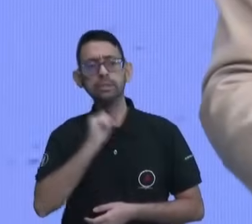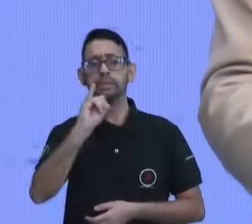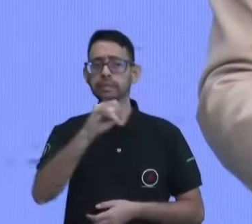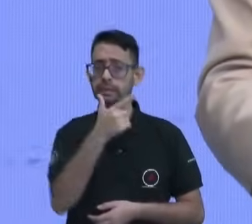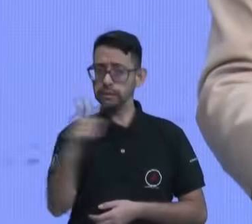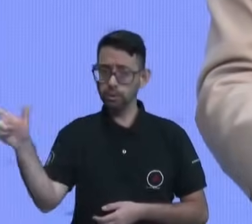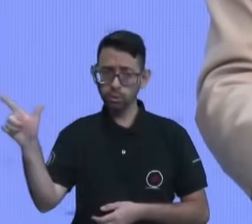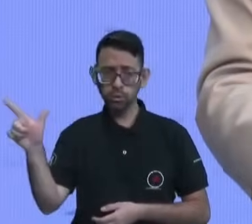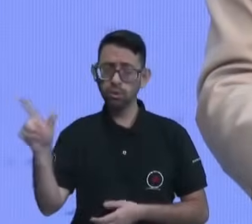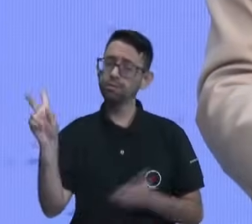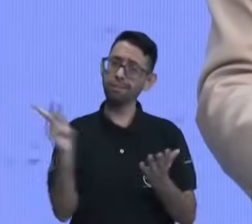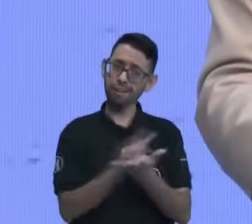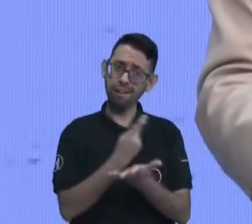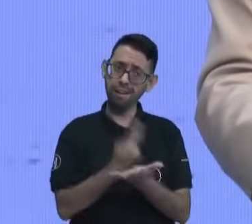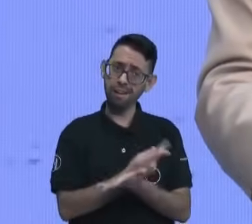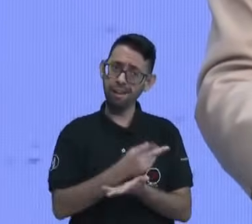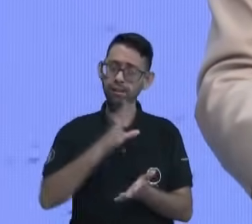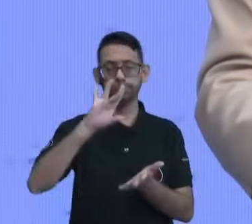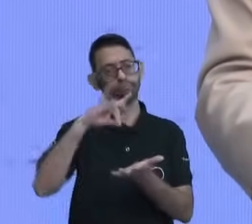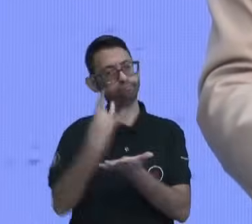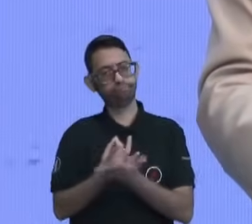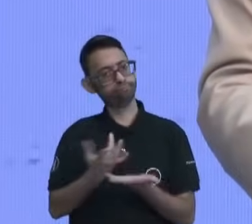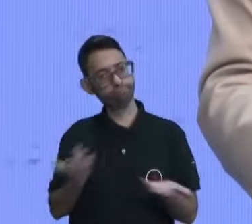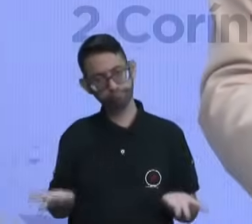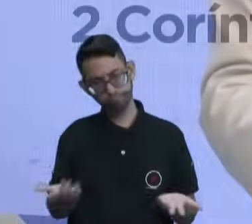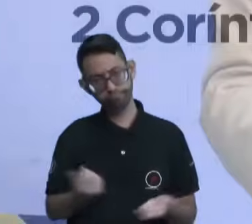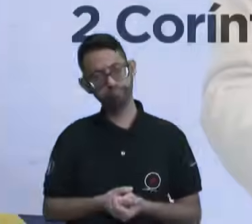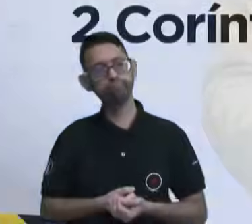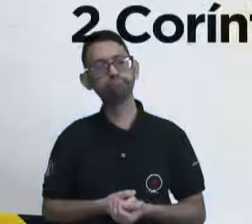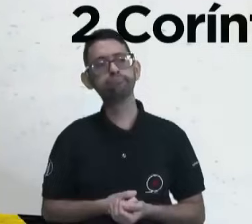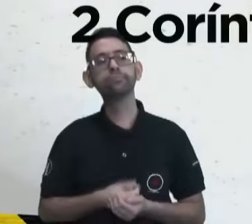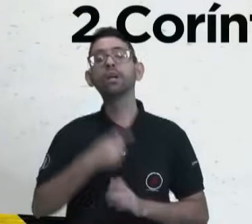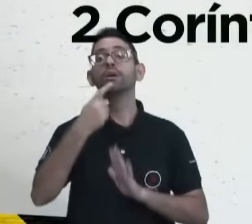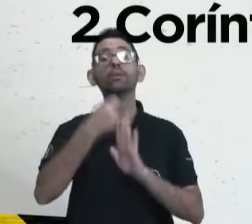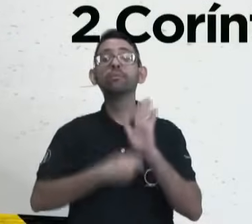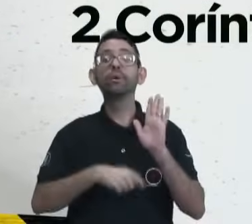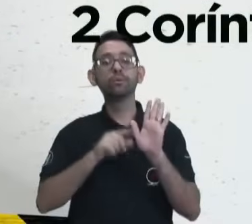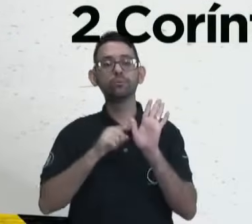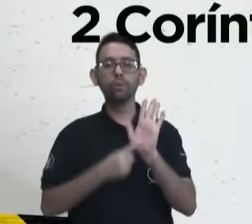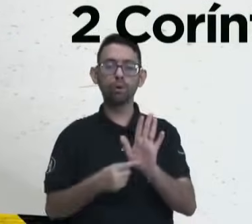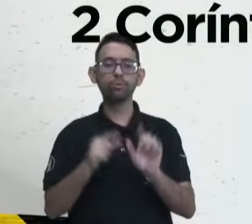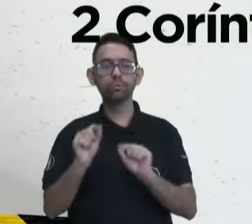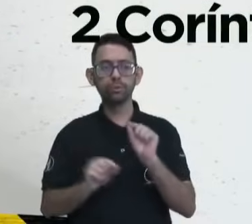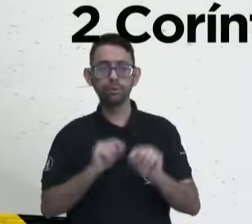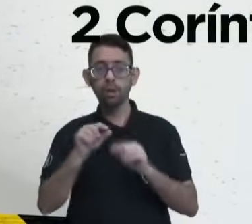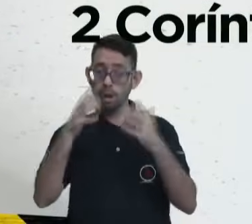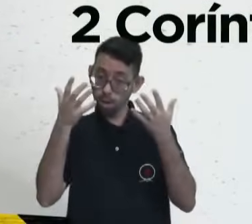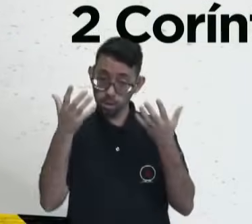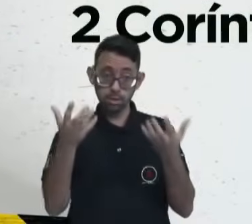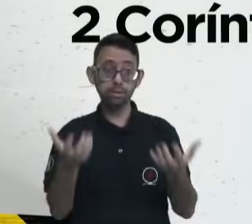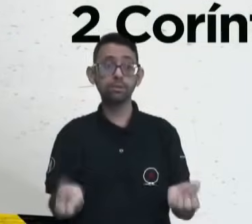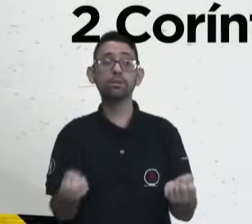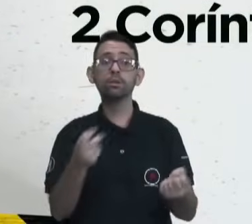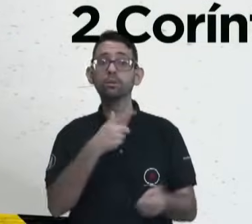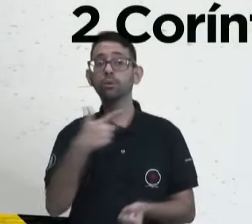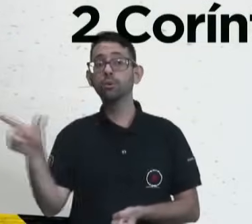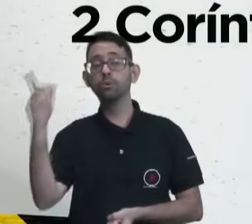dizer uma outra coisa aqui no texto e se recebeis um outro